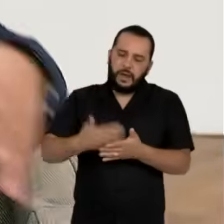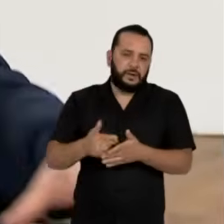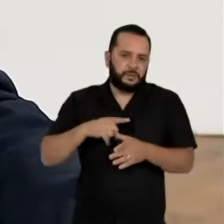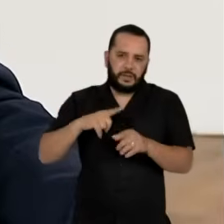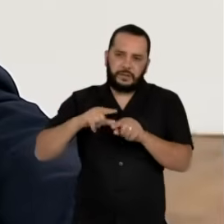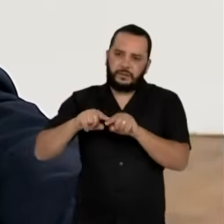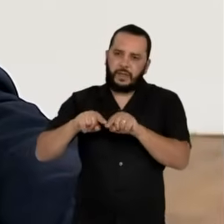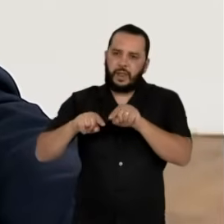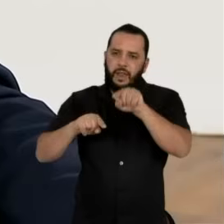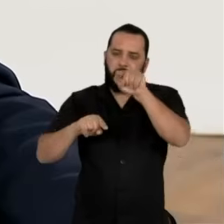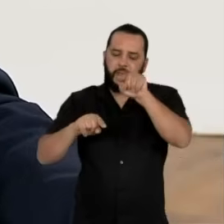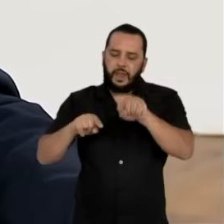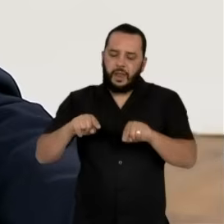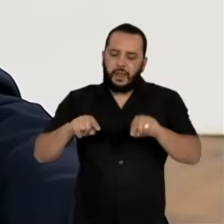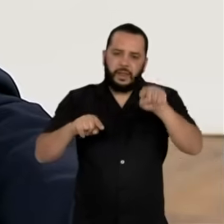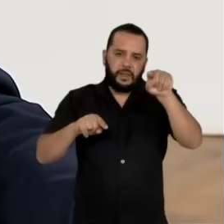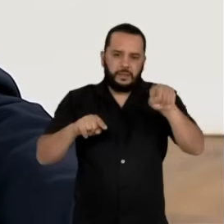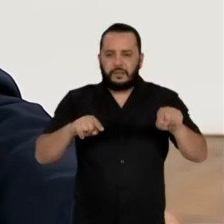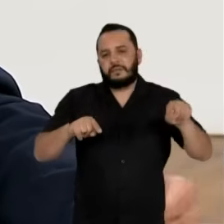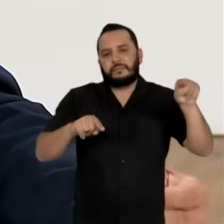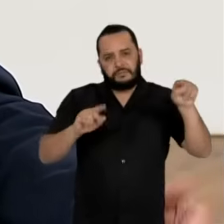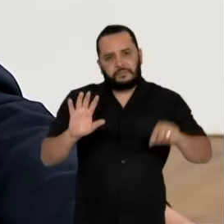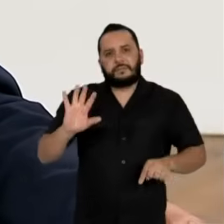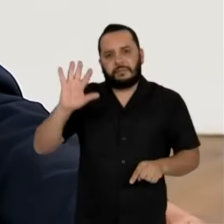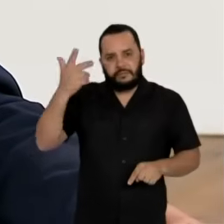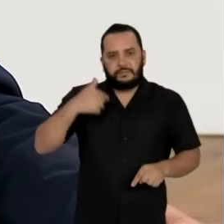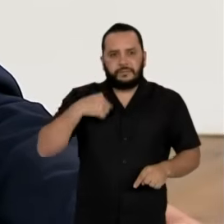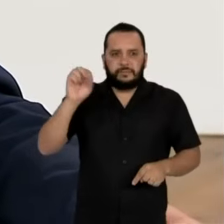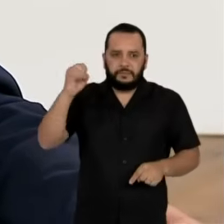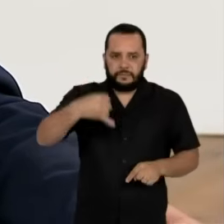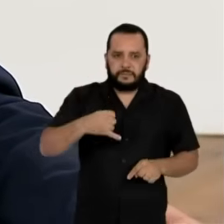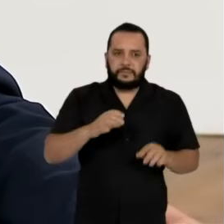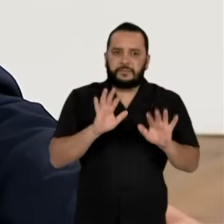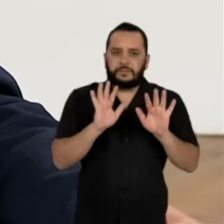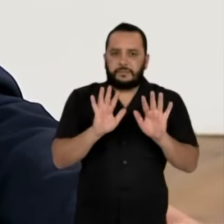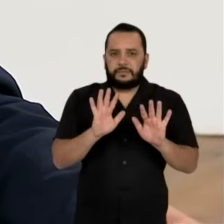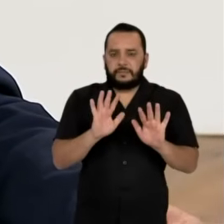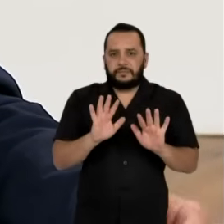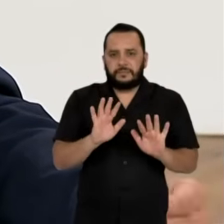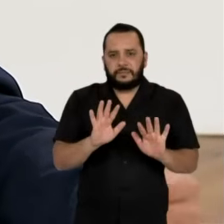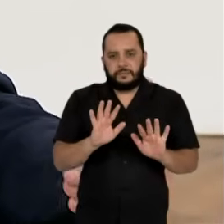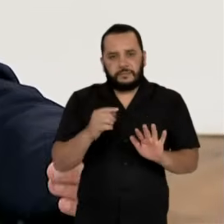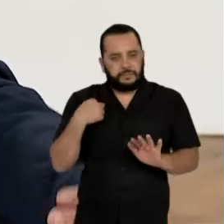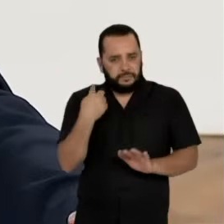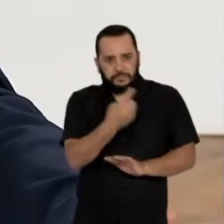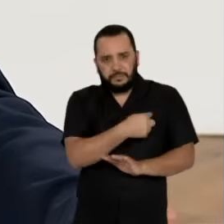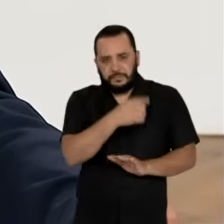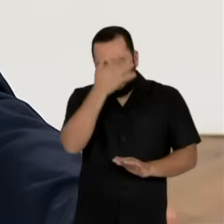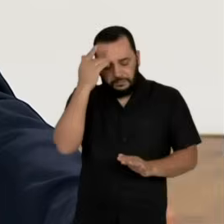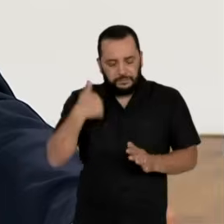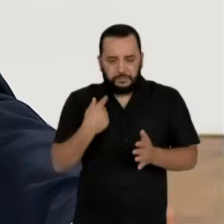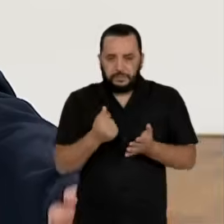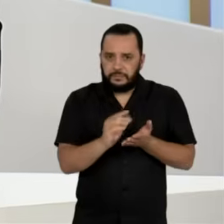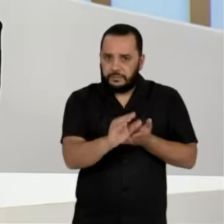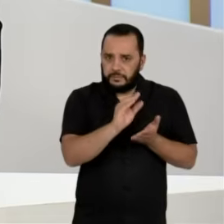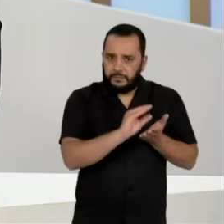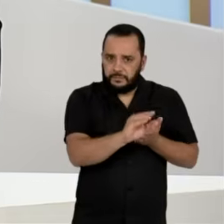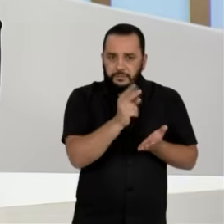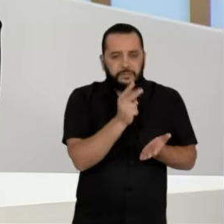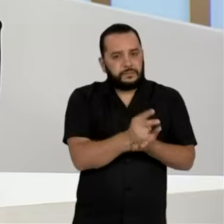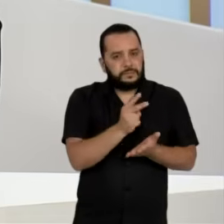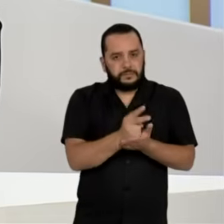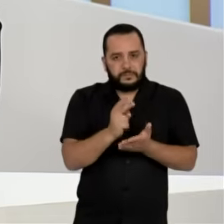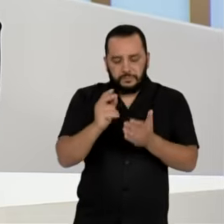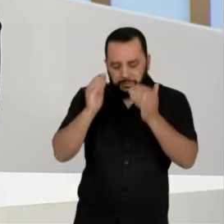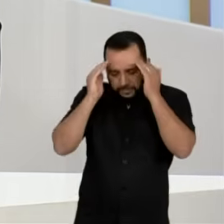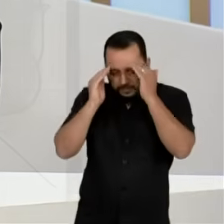desce e tal. Mas a gente sempre, os patrocinadores sempre nos respeitaram e